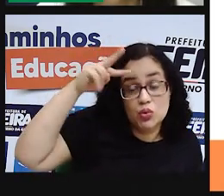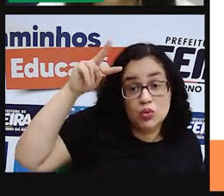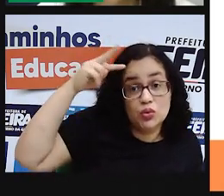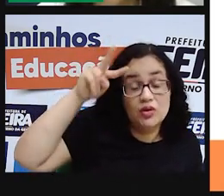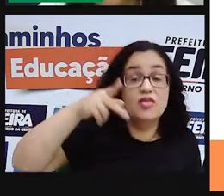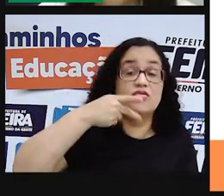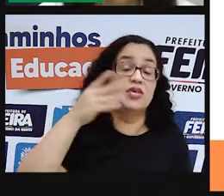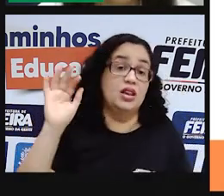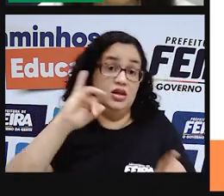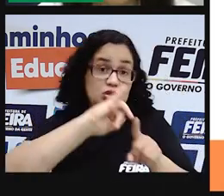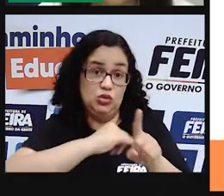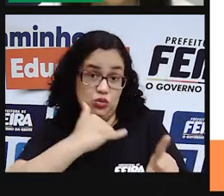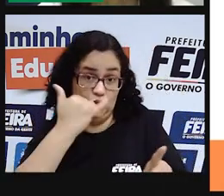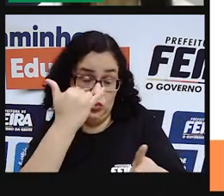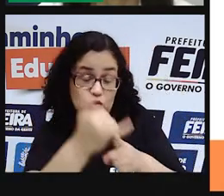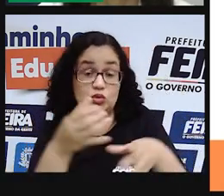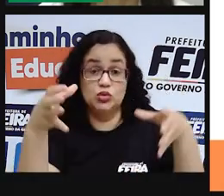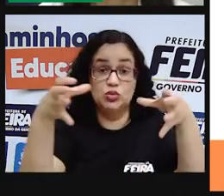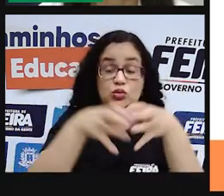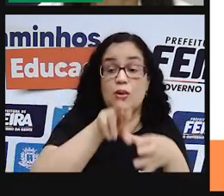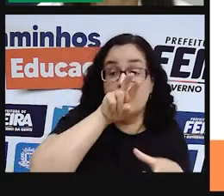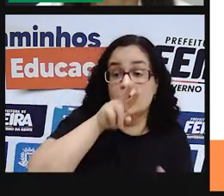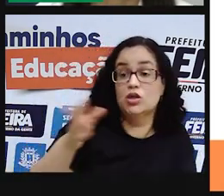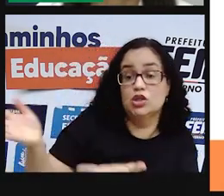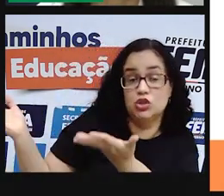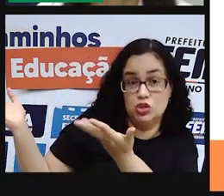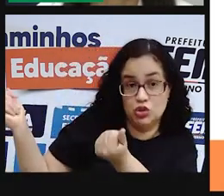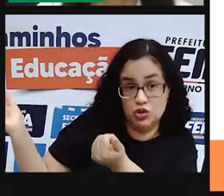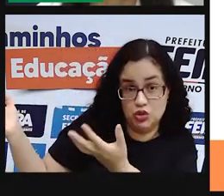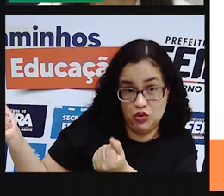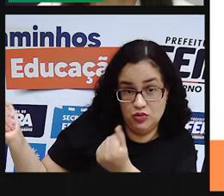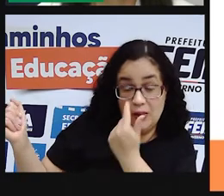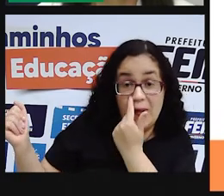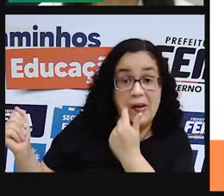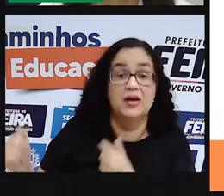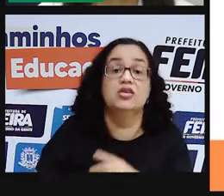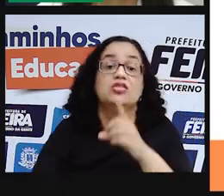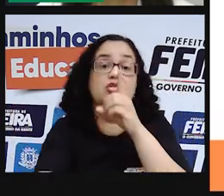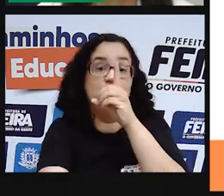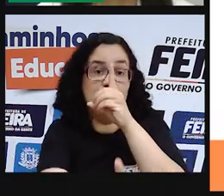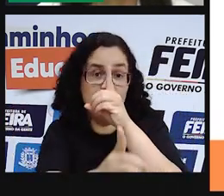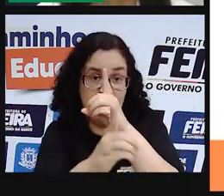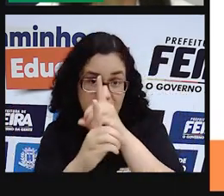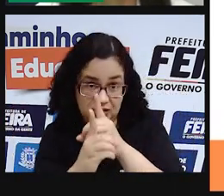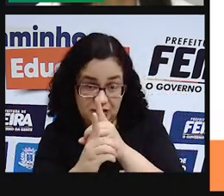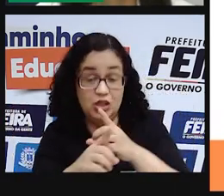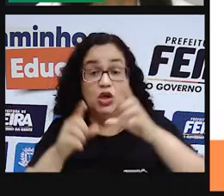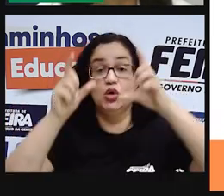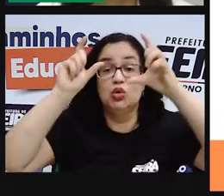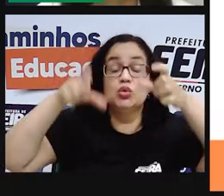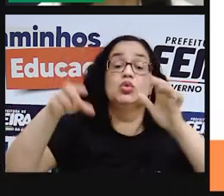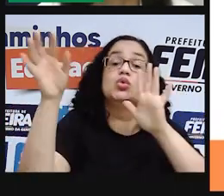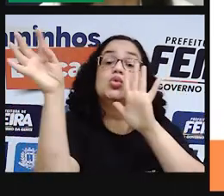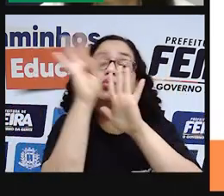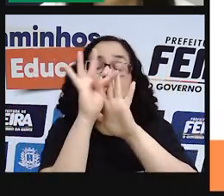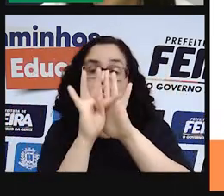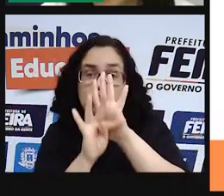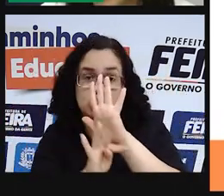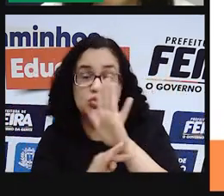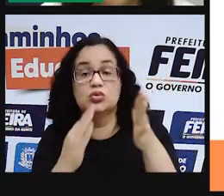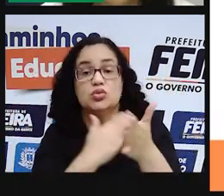fala sobre o bullying da Turma da Mônica Jovem, a gente vai tentar encontrar, localizar no texto